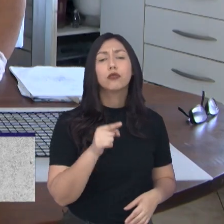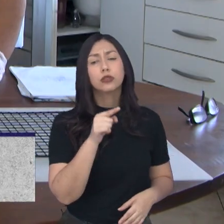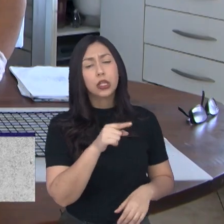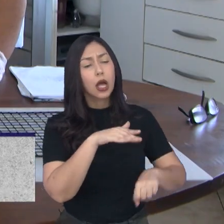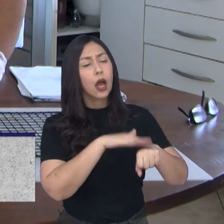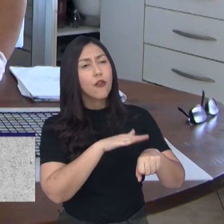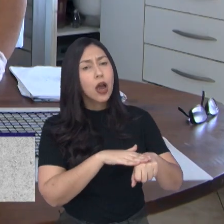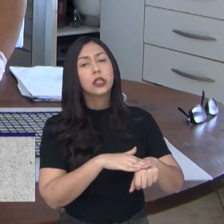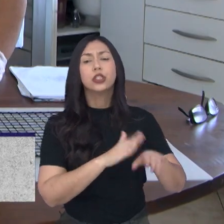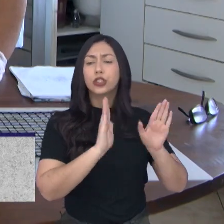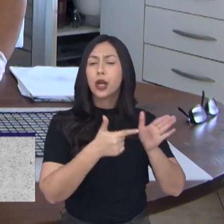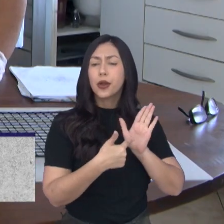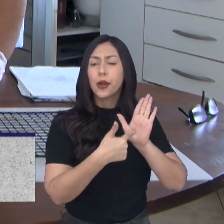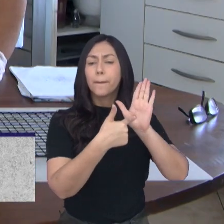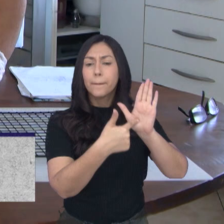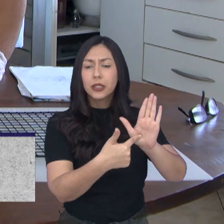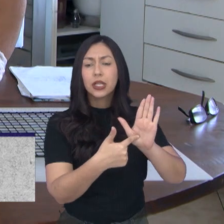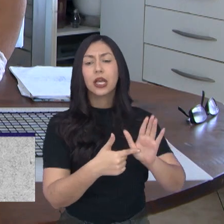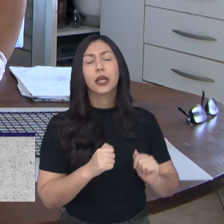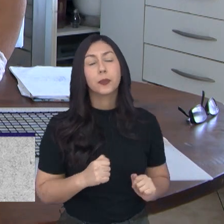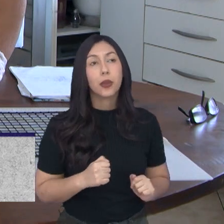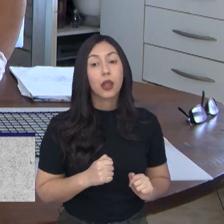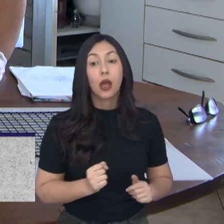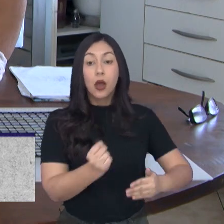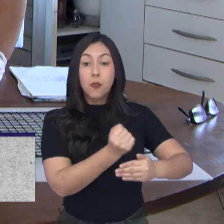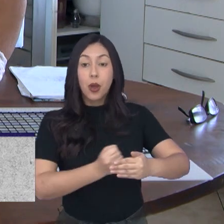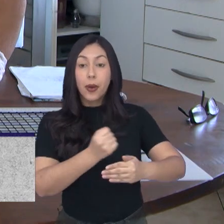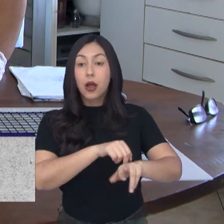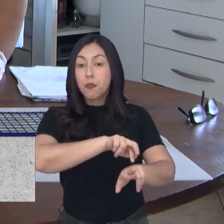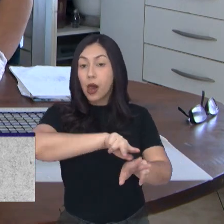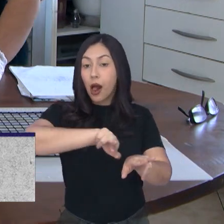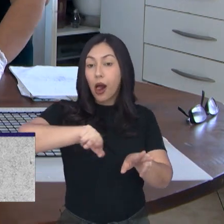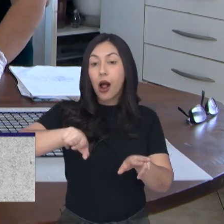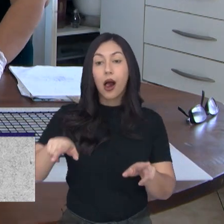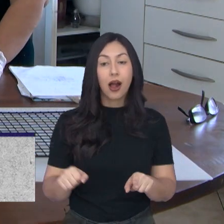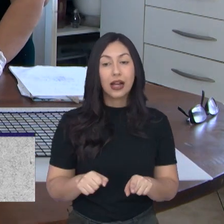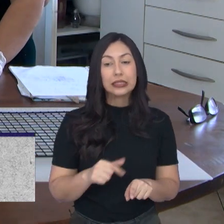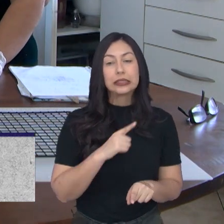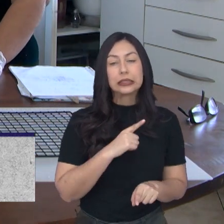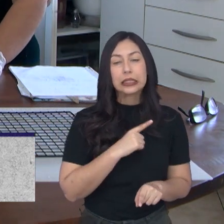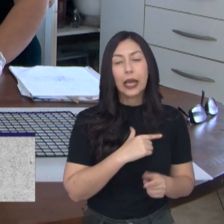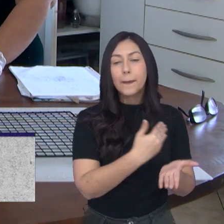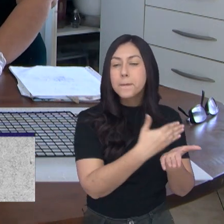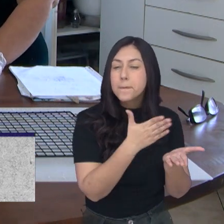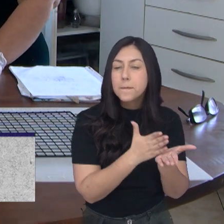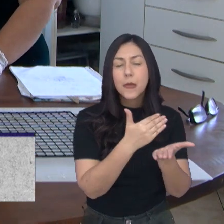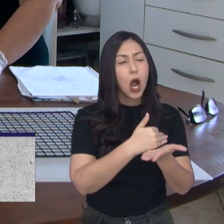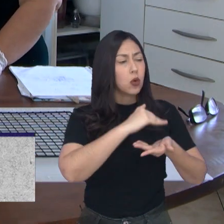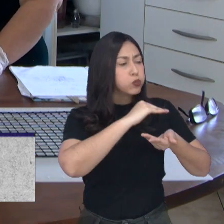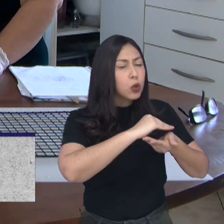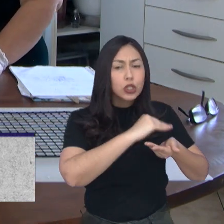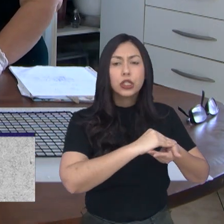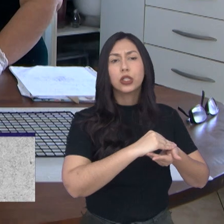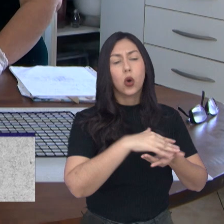feito. Falei ali no comecinho que você faz outras delícias, né? Você faz brownie, você faz bolinho caipira, você